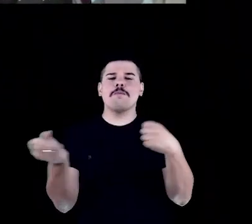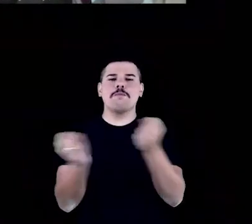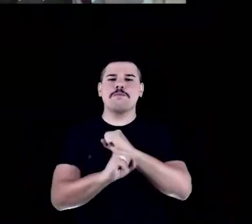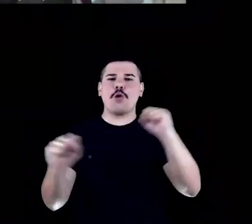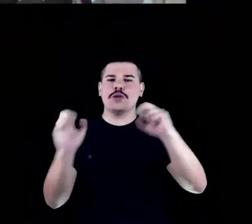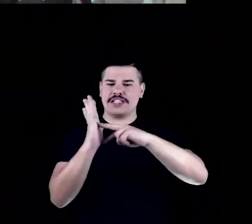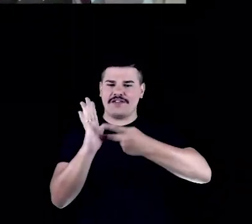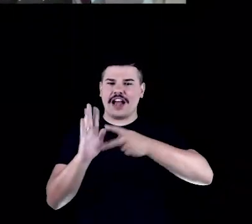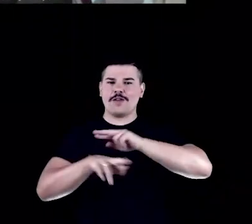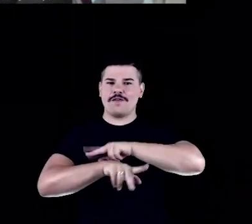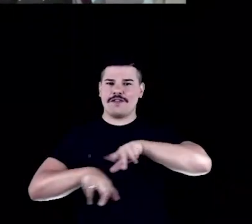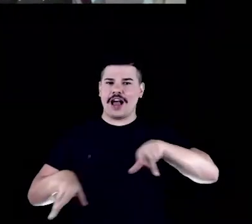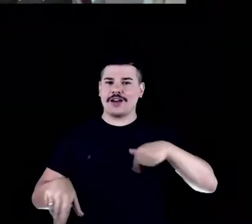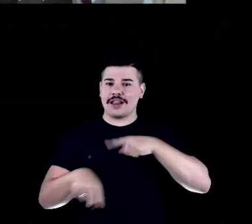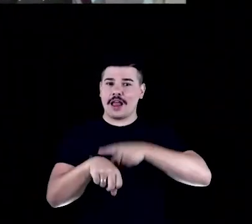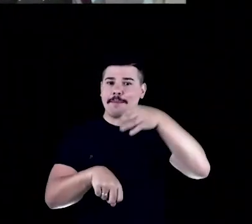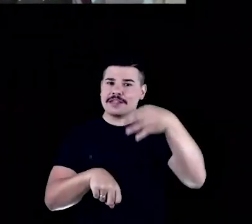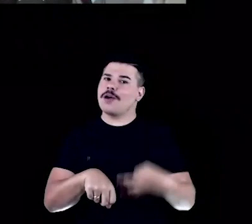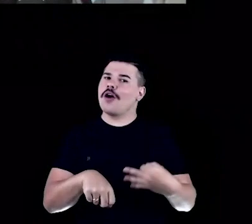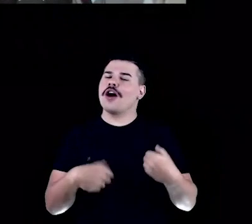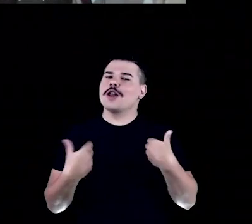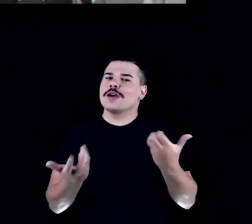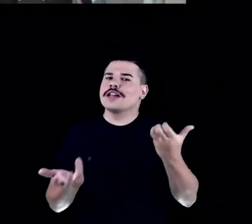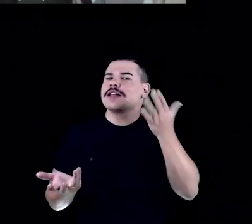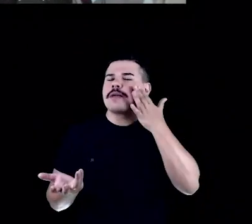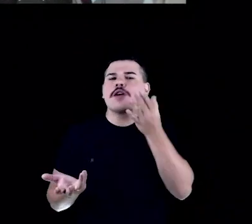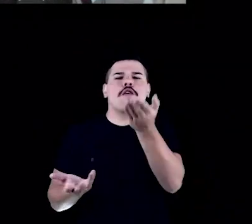explosão de significados simultaneamente, né?